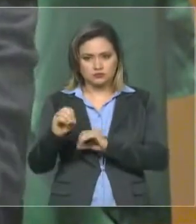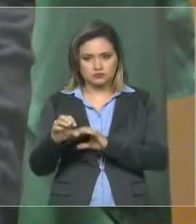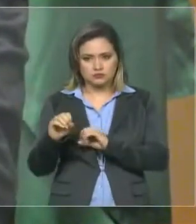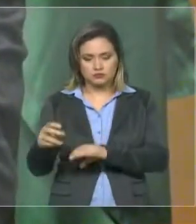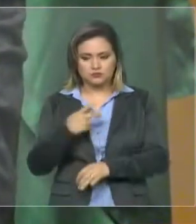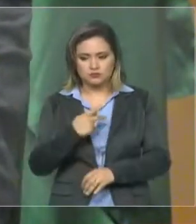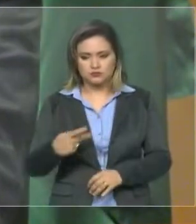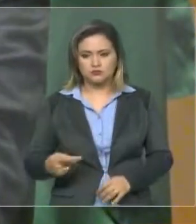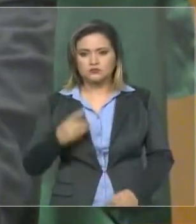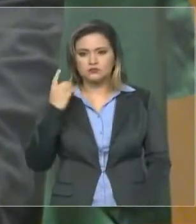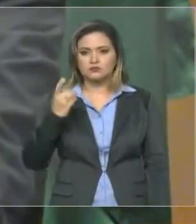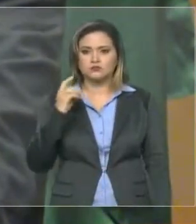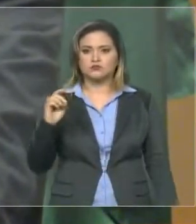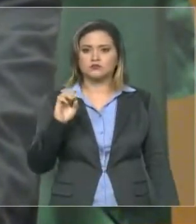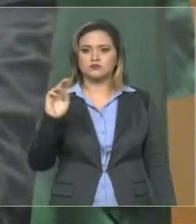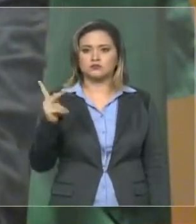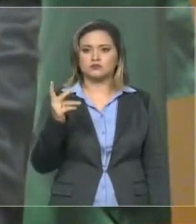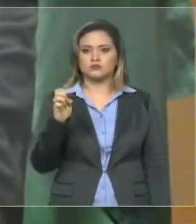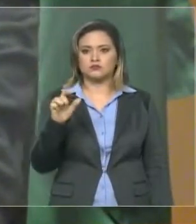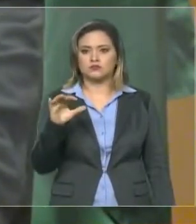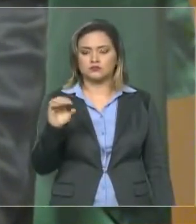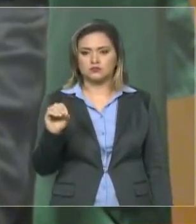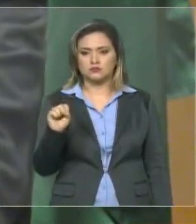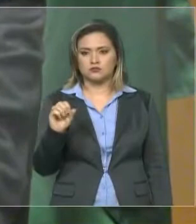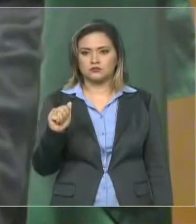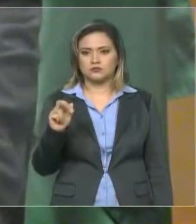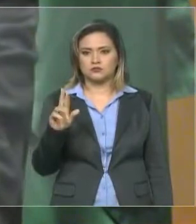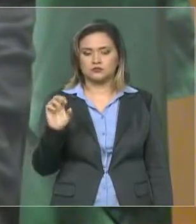deputado Hélio Soares, que muito gentilmente